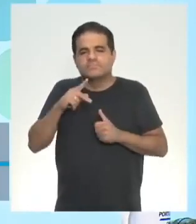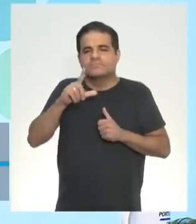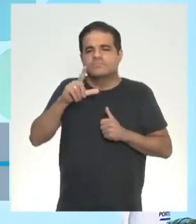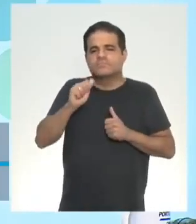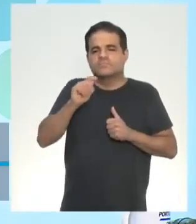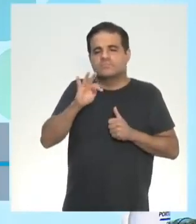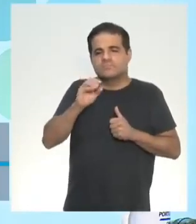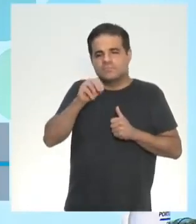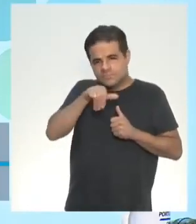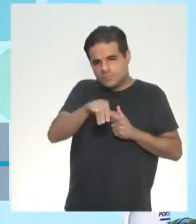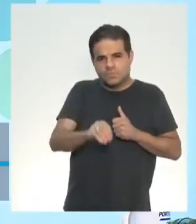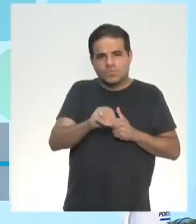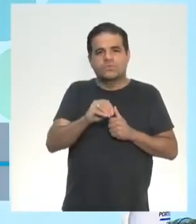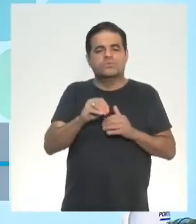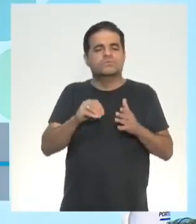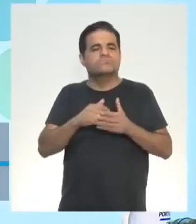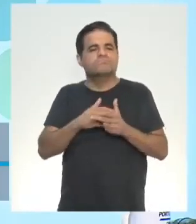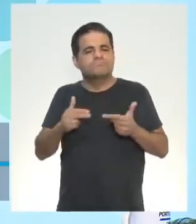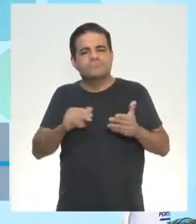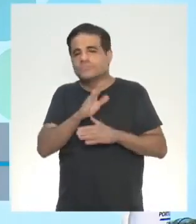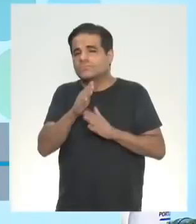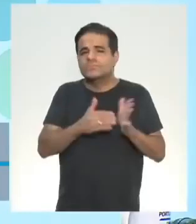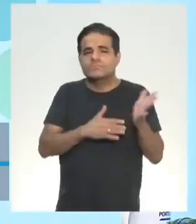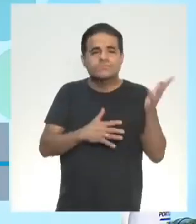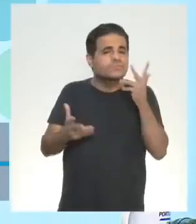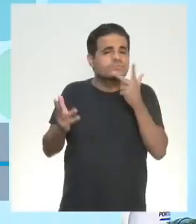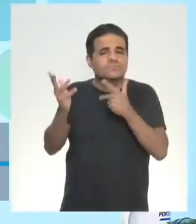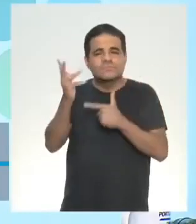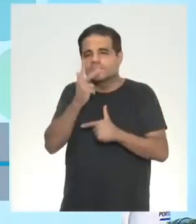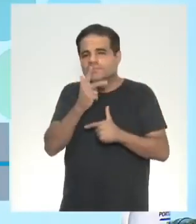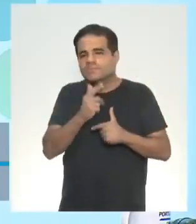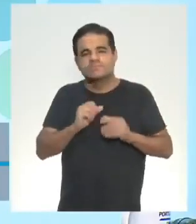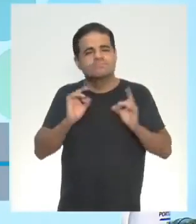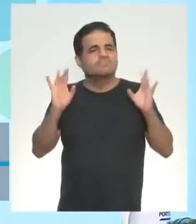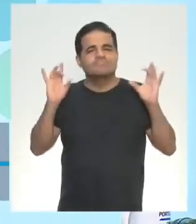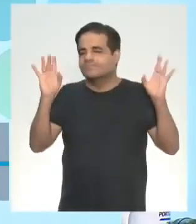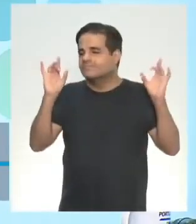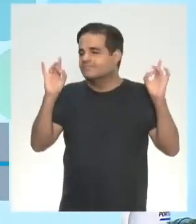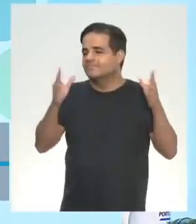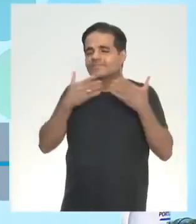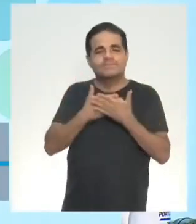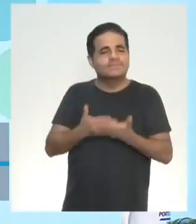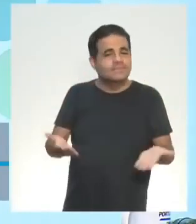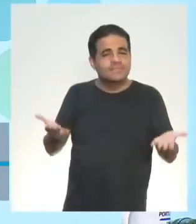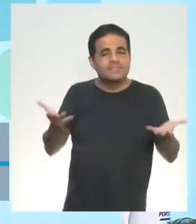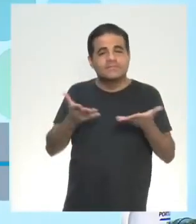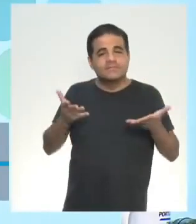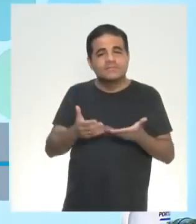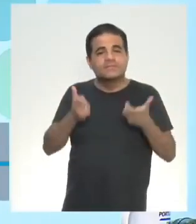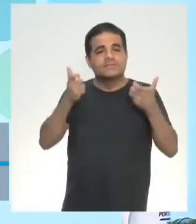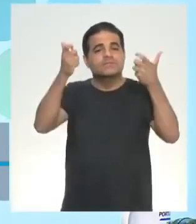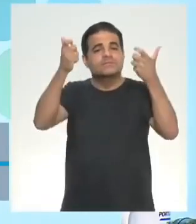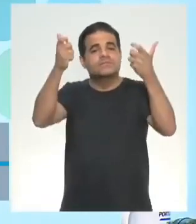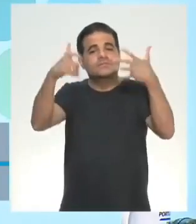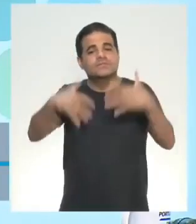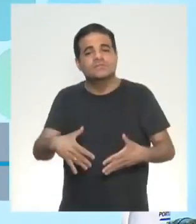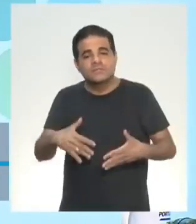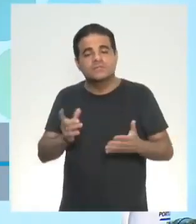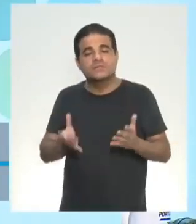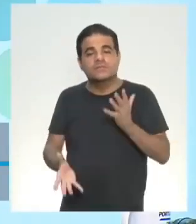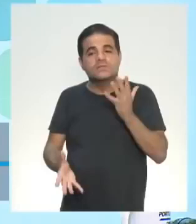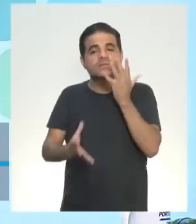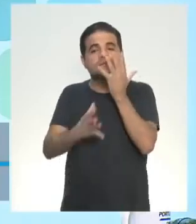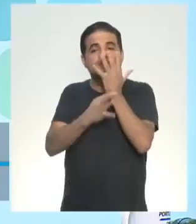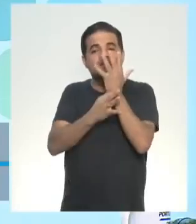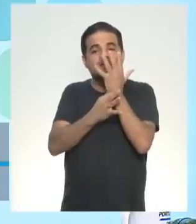da imagem bela, tudo lindo, maravilhoso, tudo bonito, tudo impecável. E agora a gente vai para o realismo. Eu